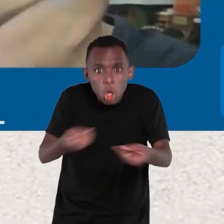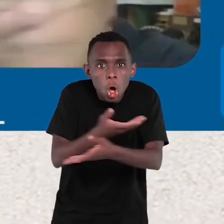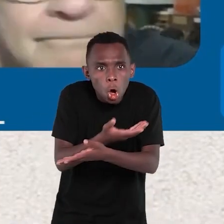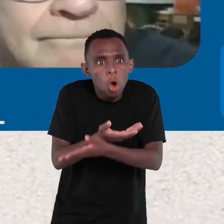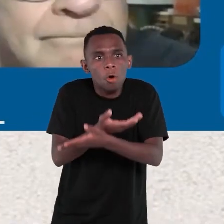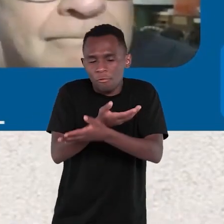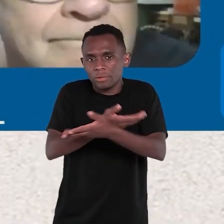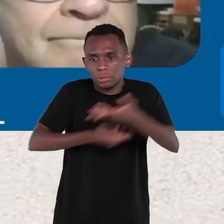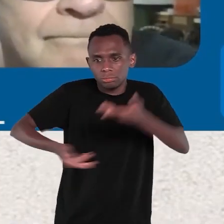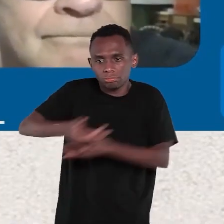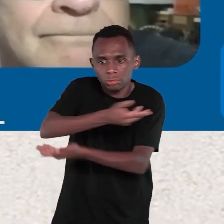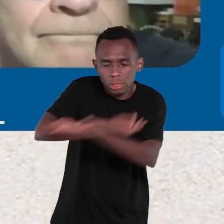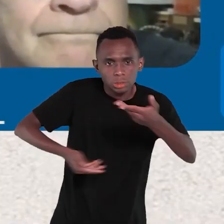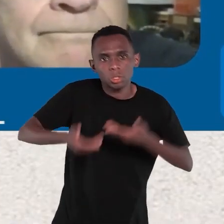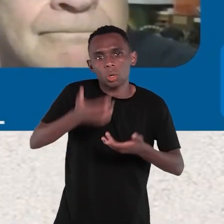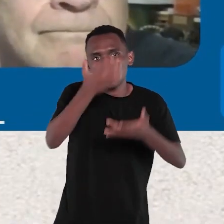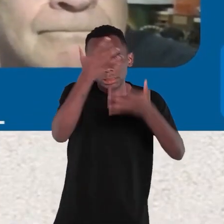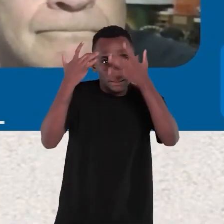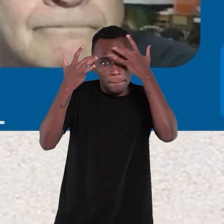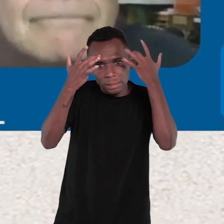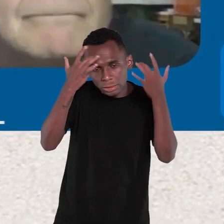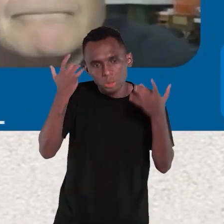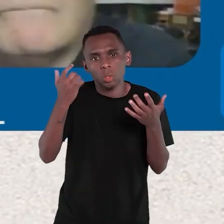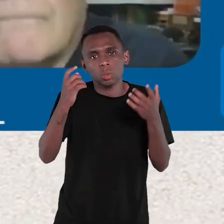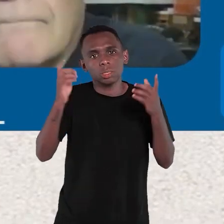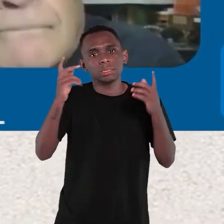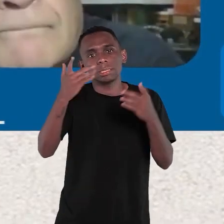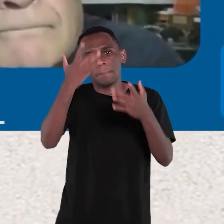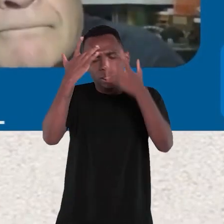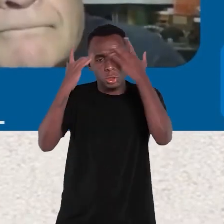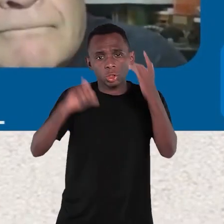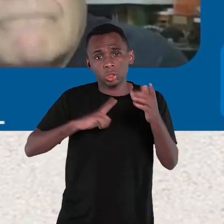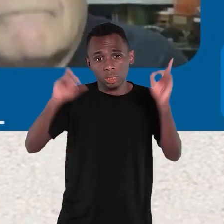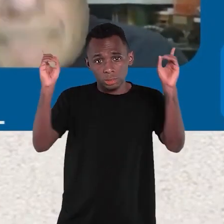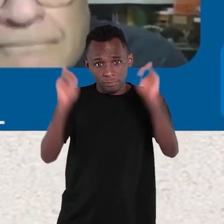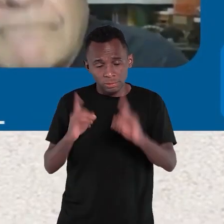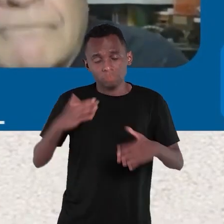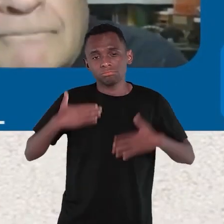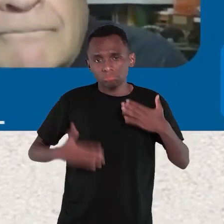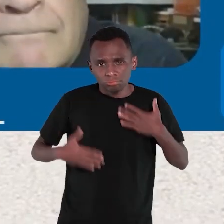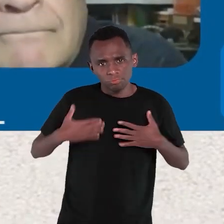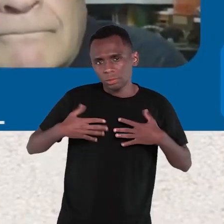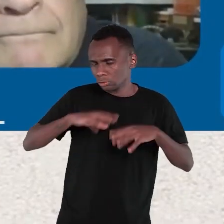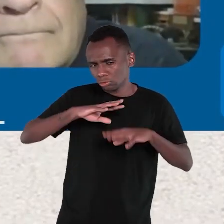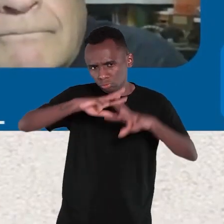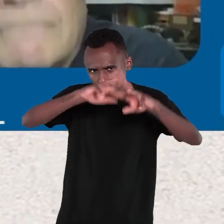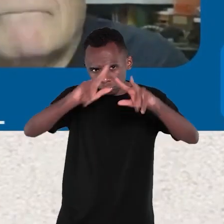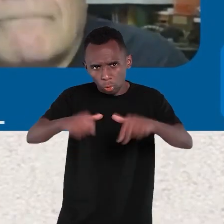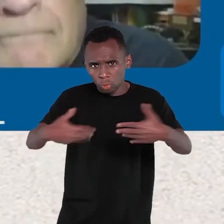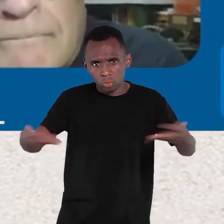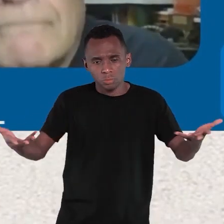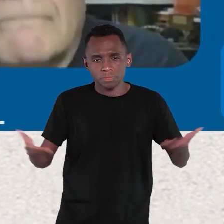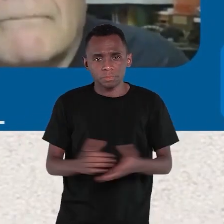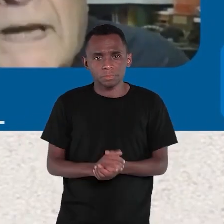mais modernas de interação com as pessoas, com os deficientes físicos em geral.